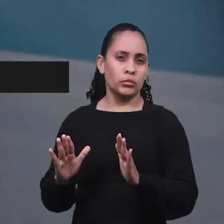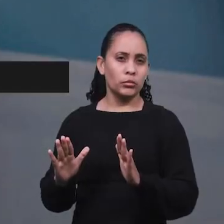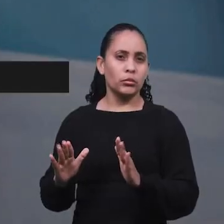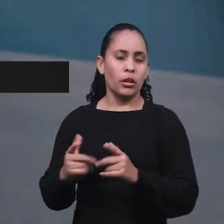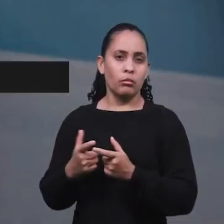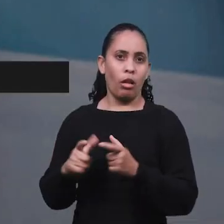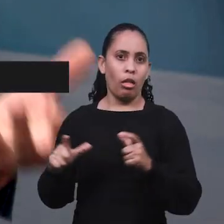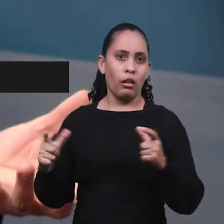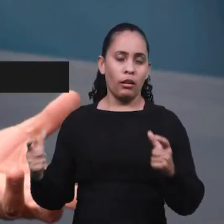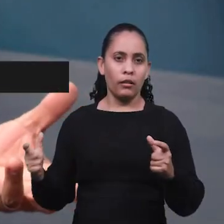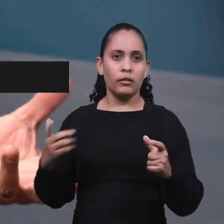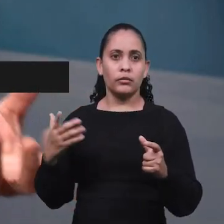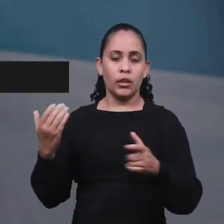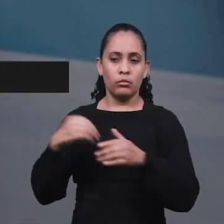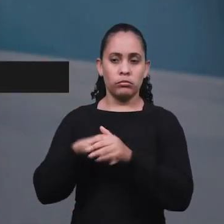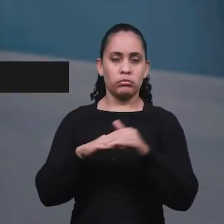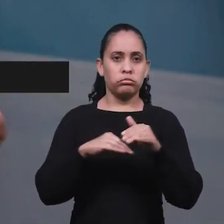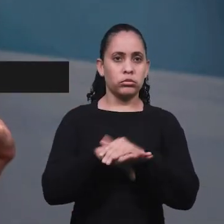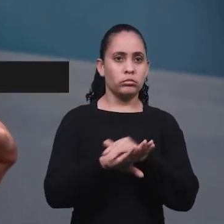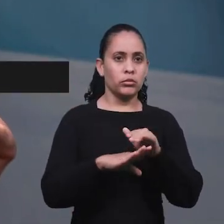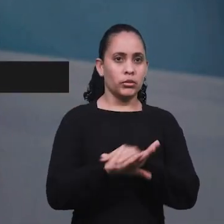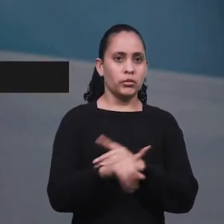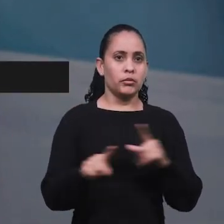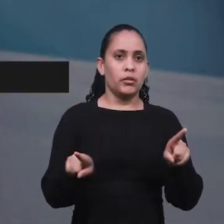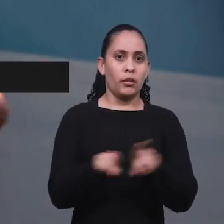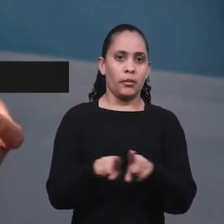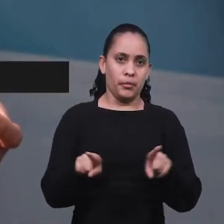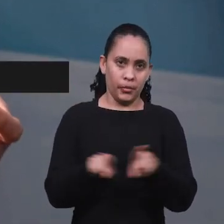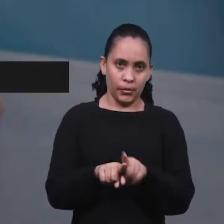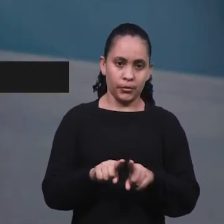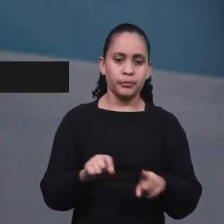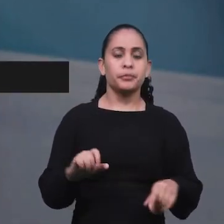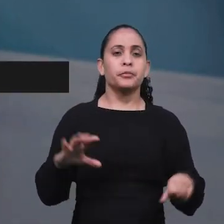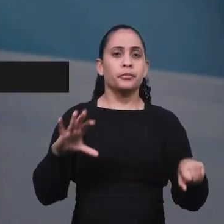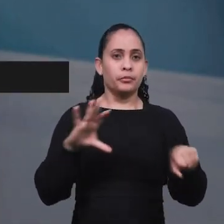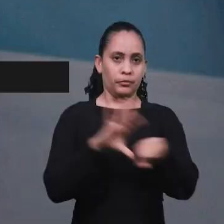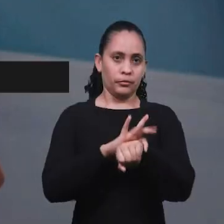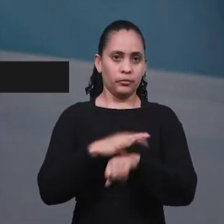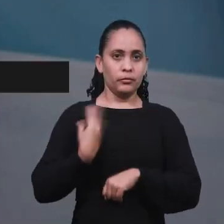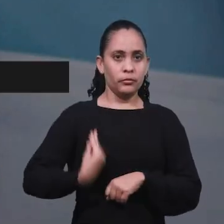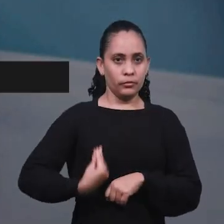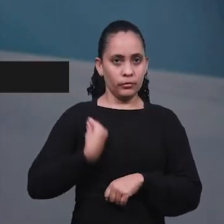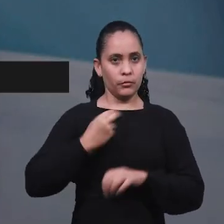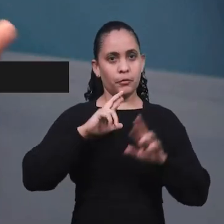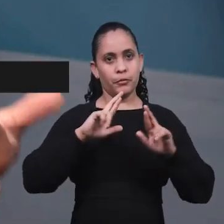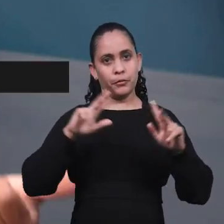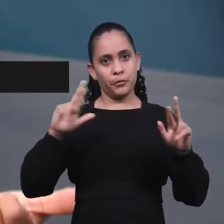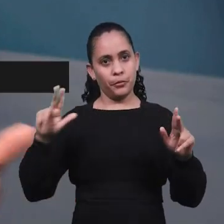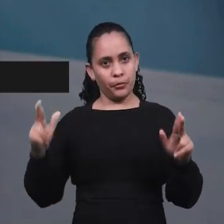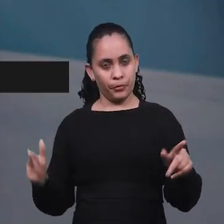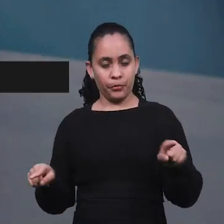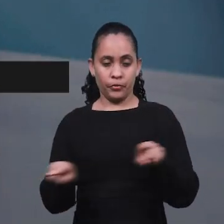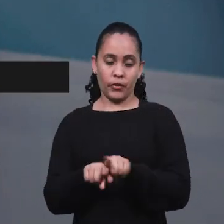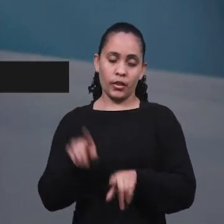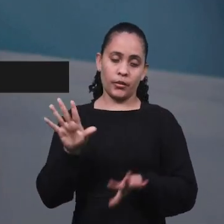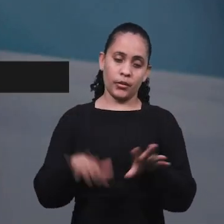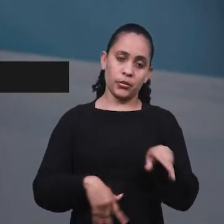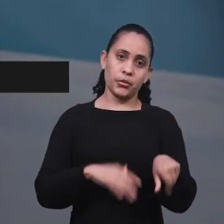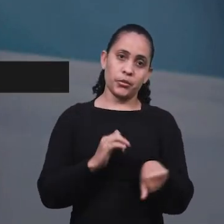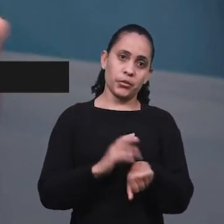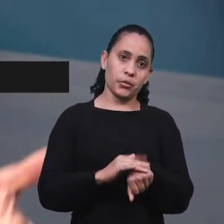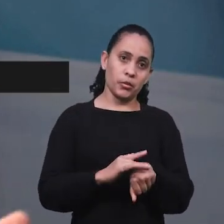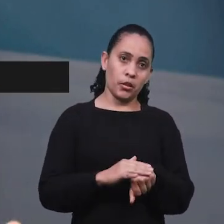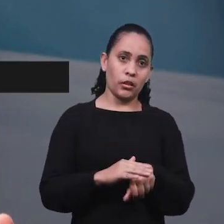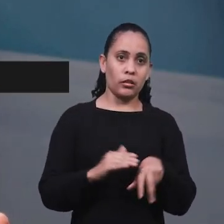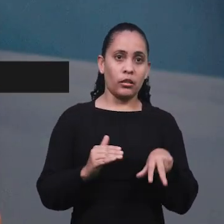de escassez. E o seguro de vida ele tem muito esse contexto, com ferramentas para uma questão de uma doença, de uma invalidez,